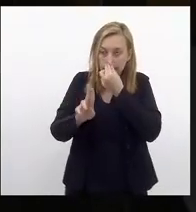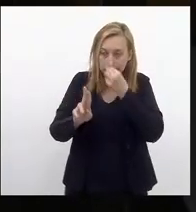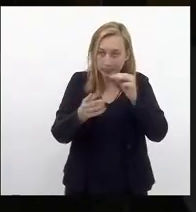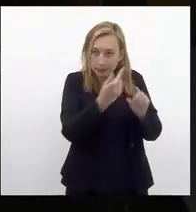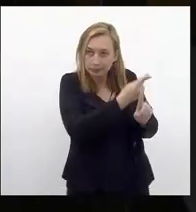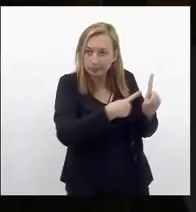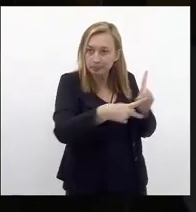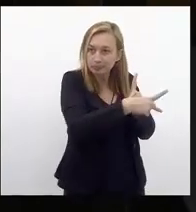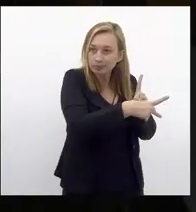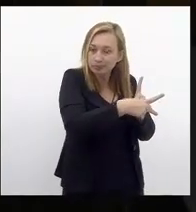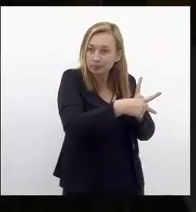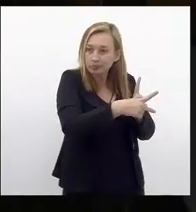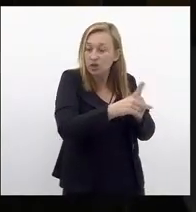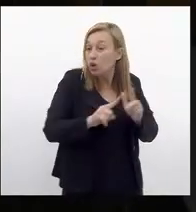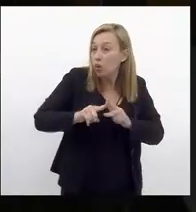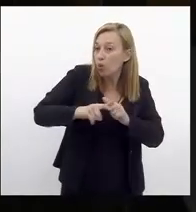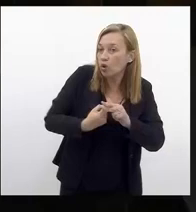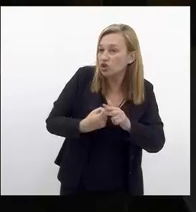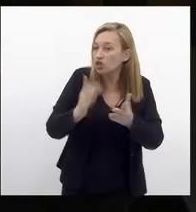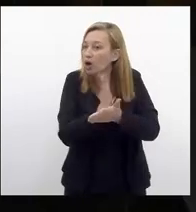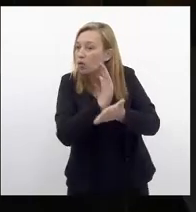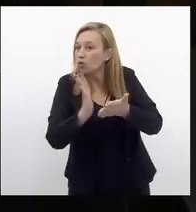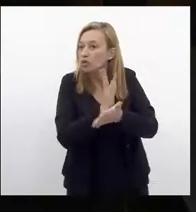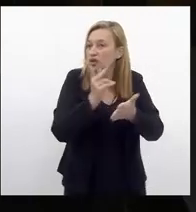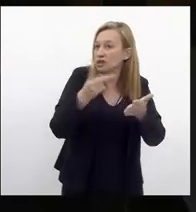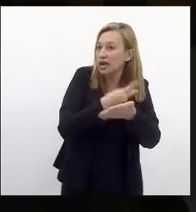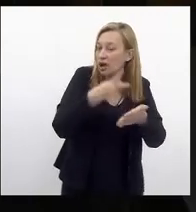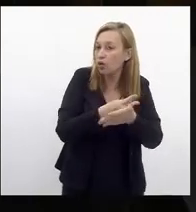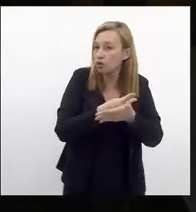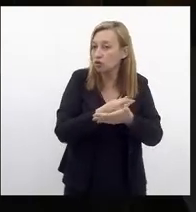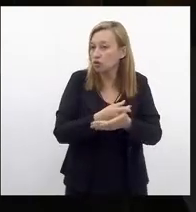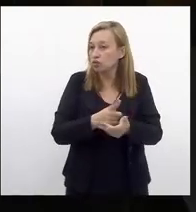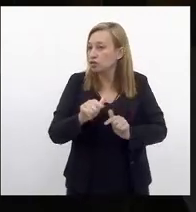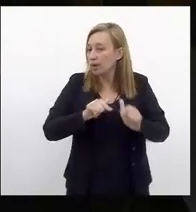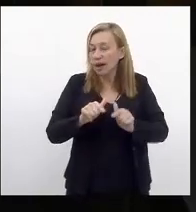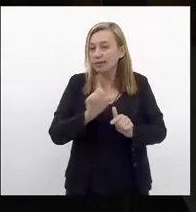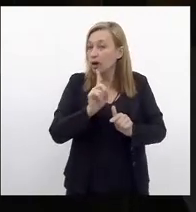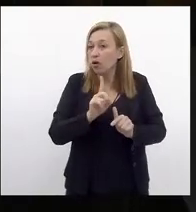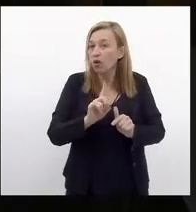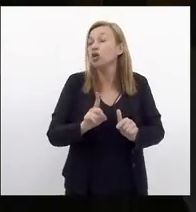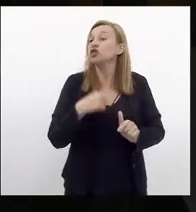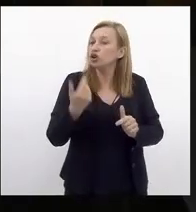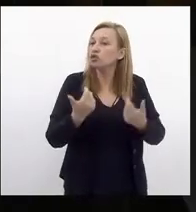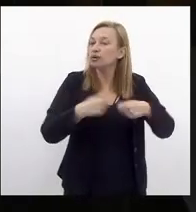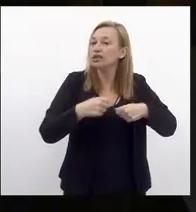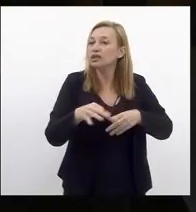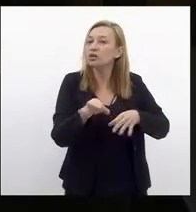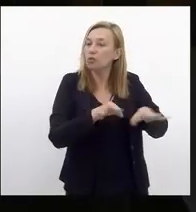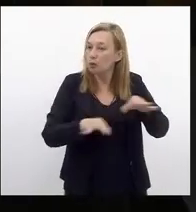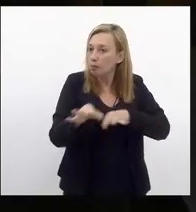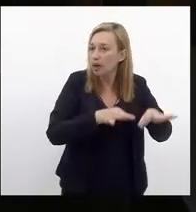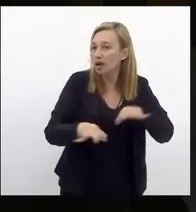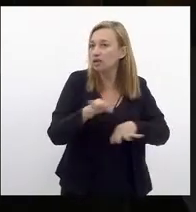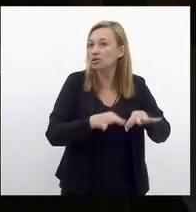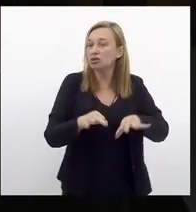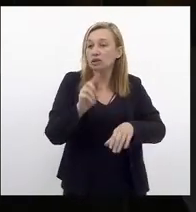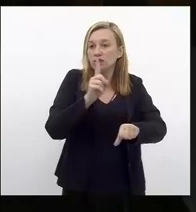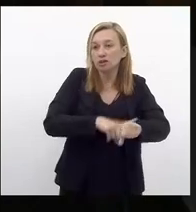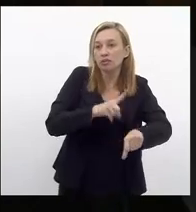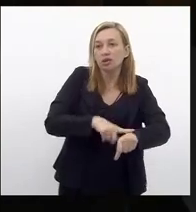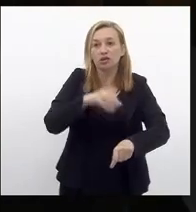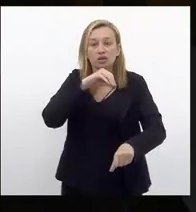Previdência como forma de corrigir algumas distorções da função a gente precisa de um plano de carreiras de cargos e